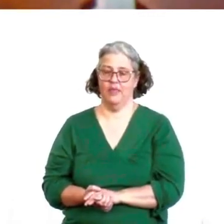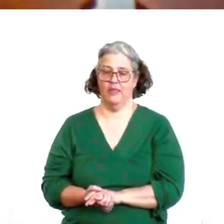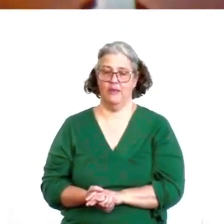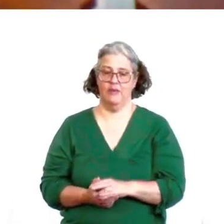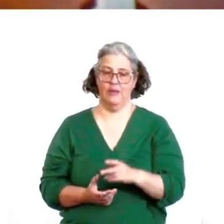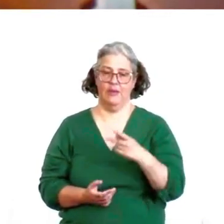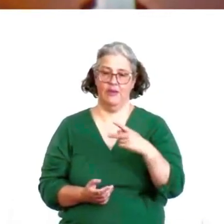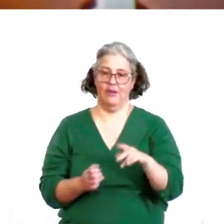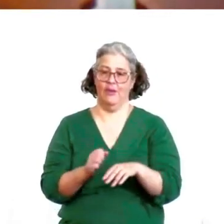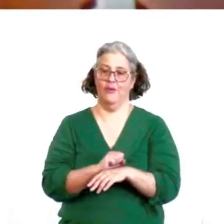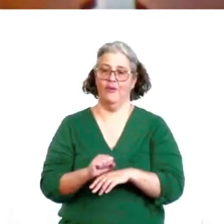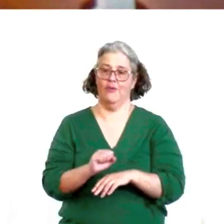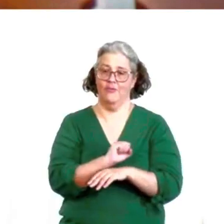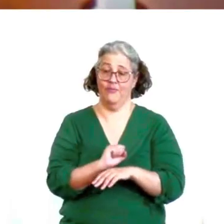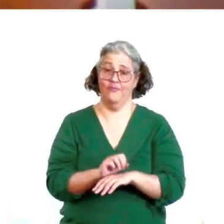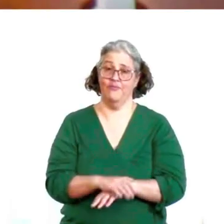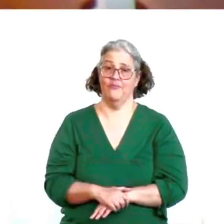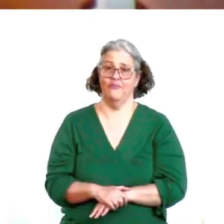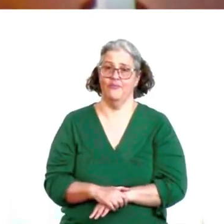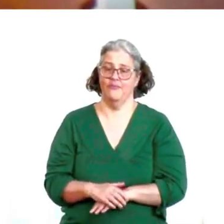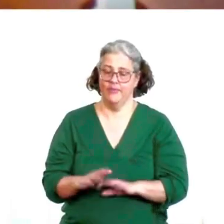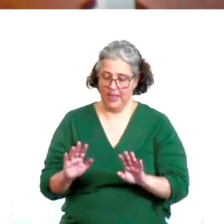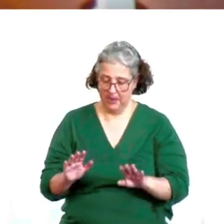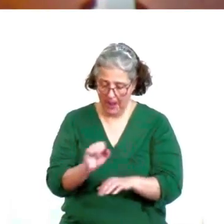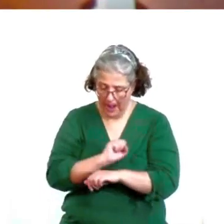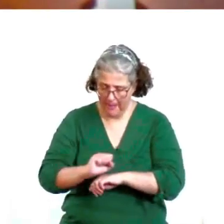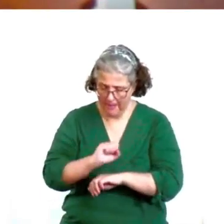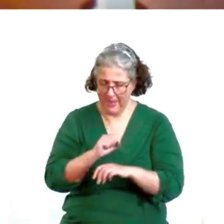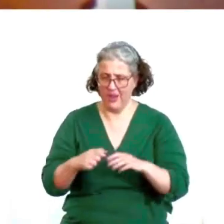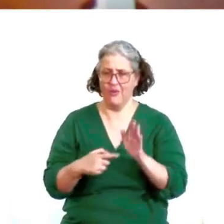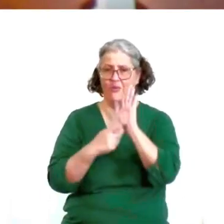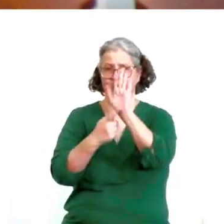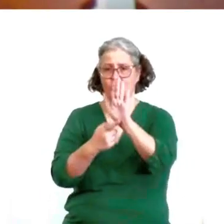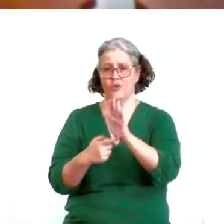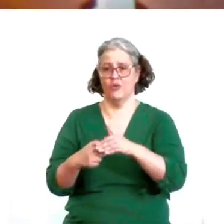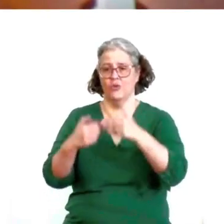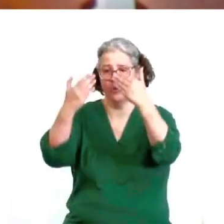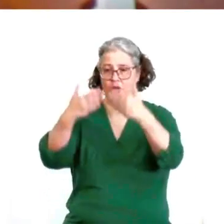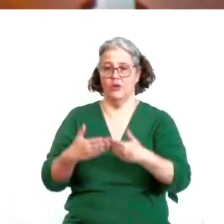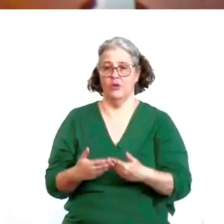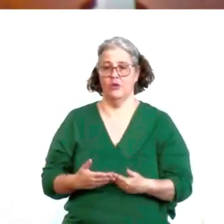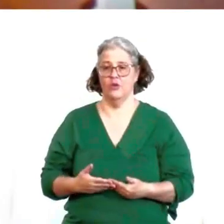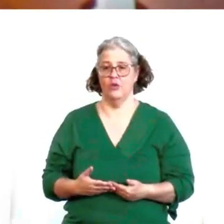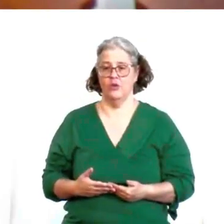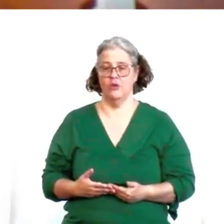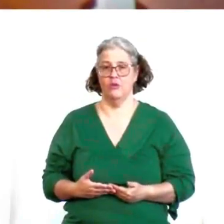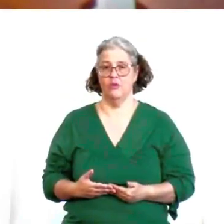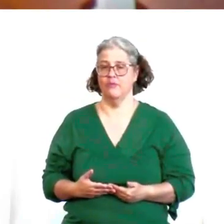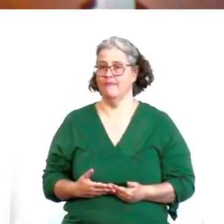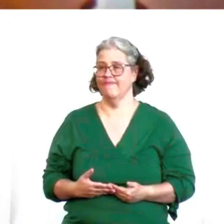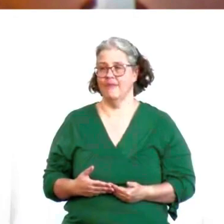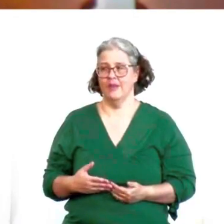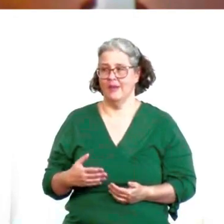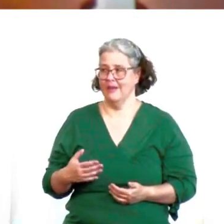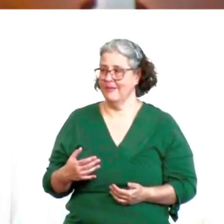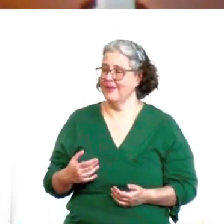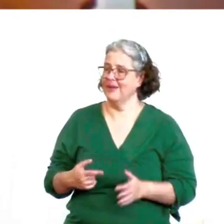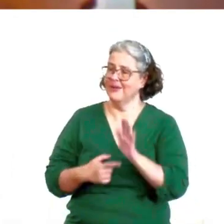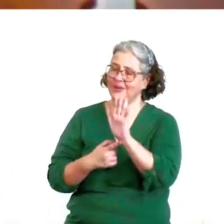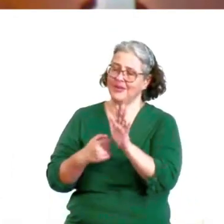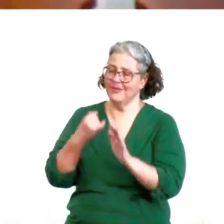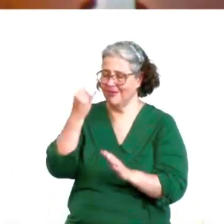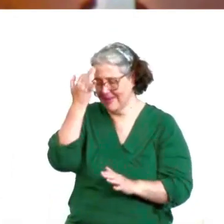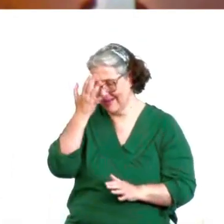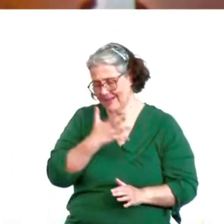A reação de Abraão diante disso é uma reação graciosa. O